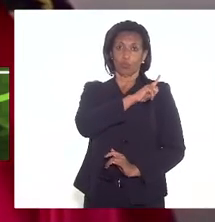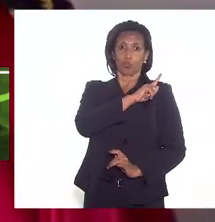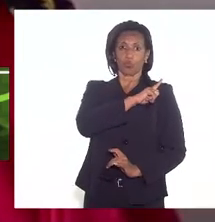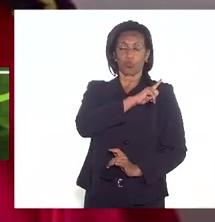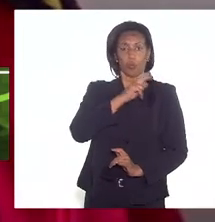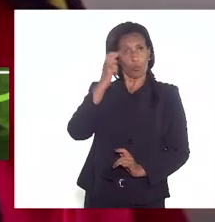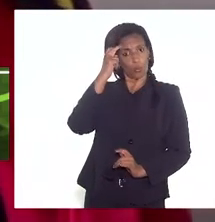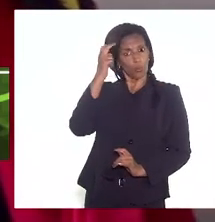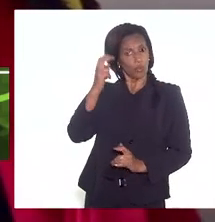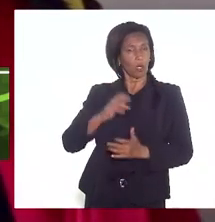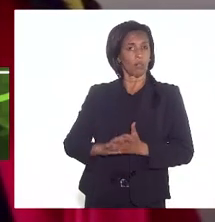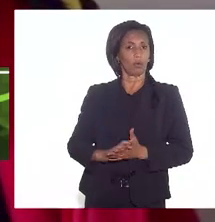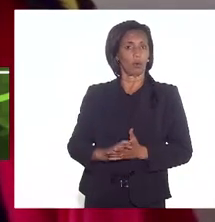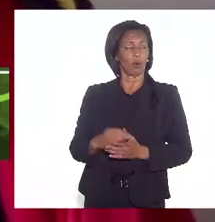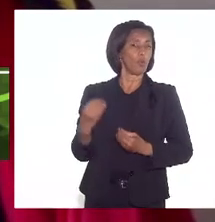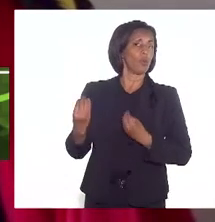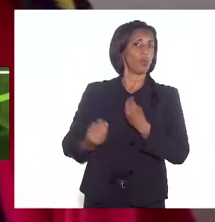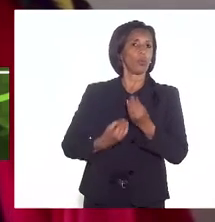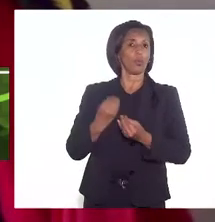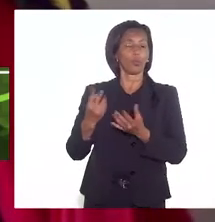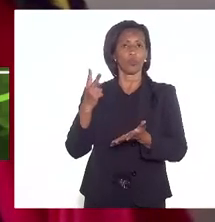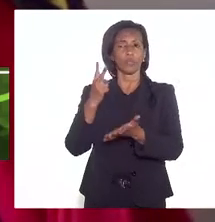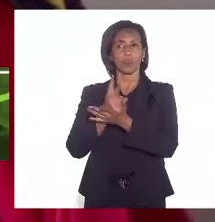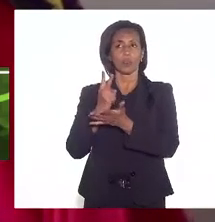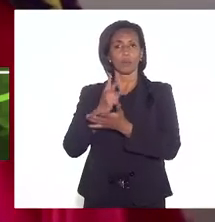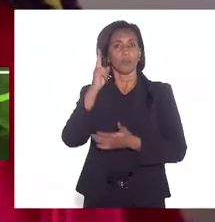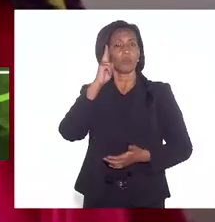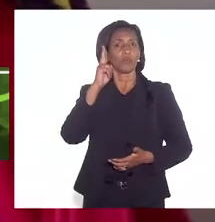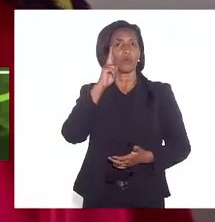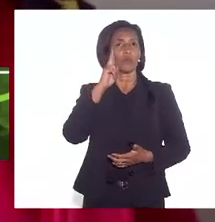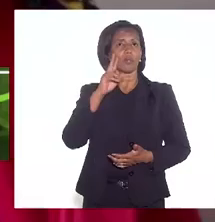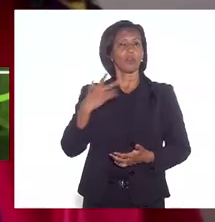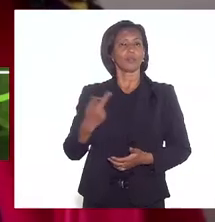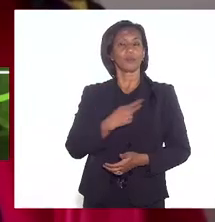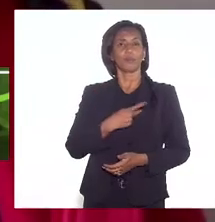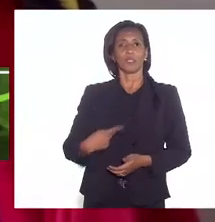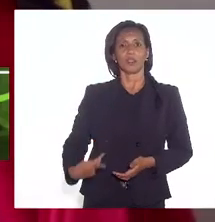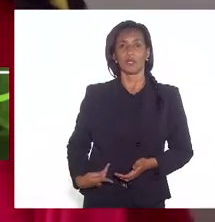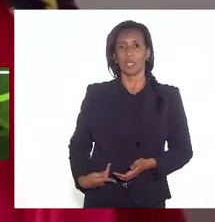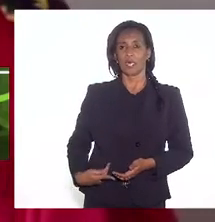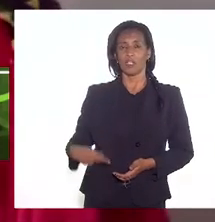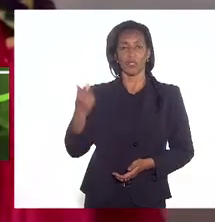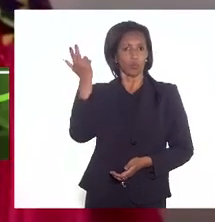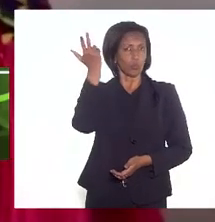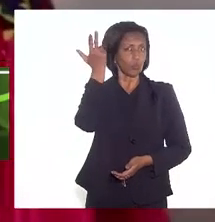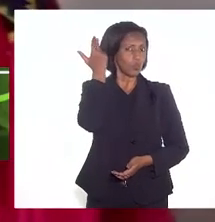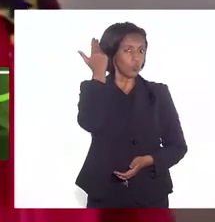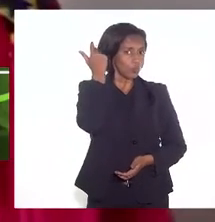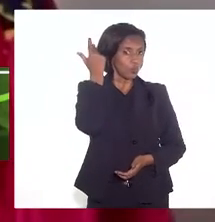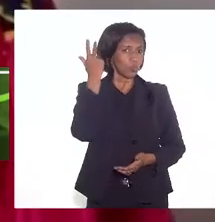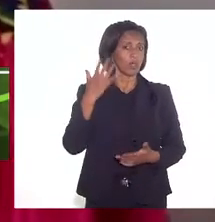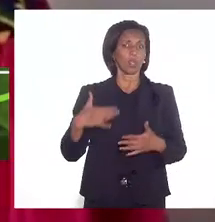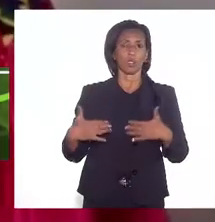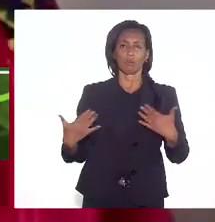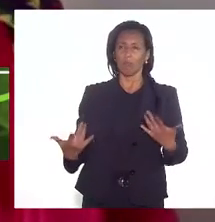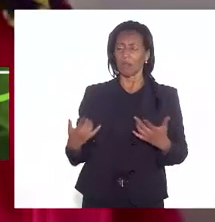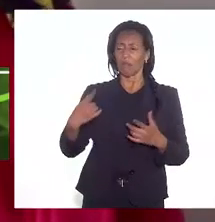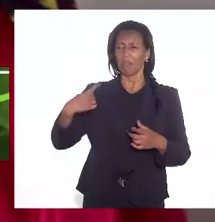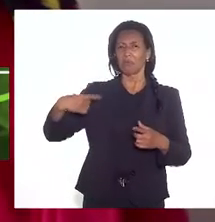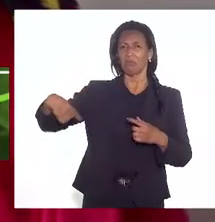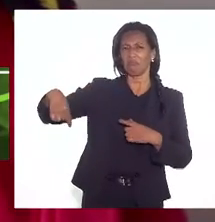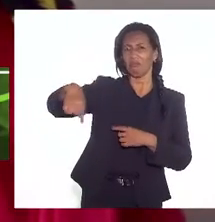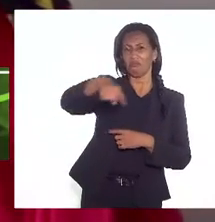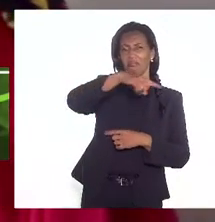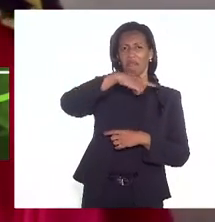como sempre nos lembra o nosso querido presidente deputado Eliomar Coelho que tanto roda esse